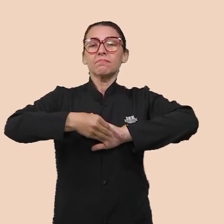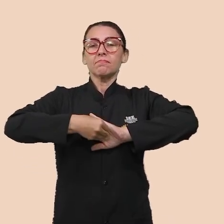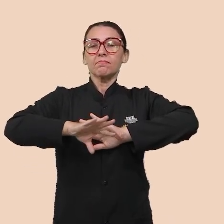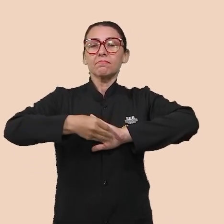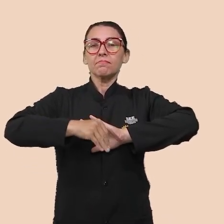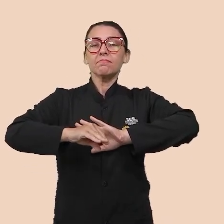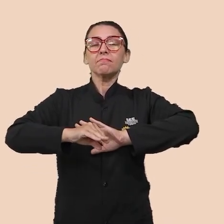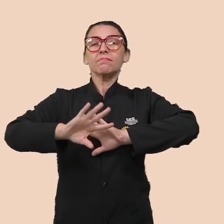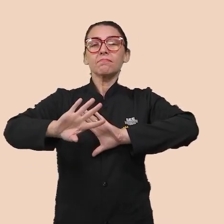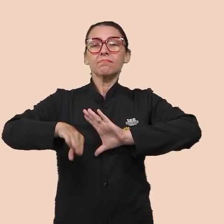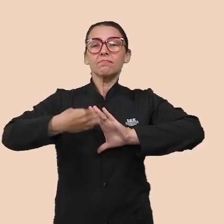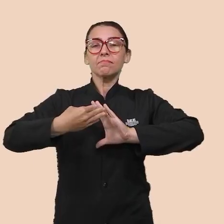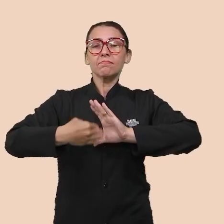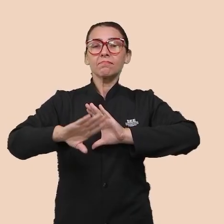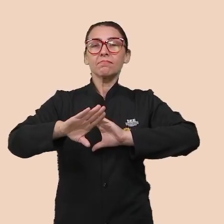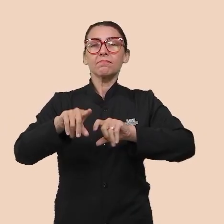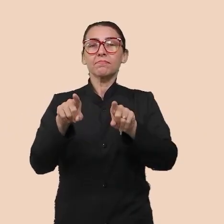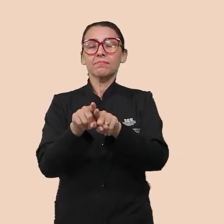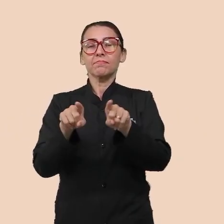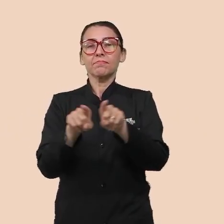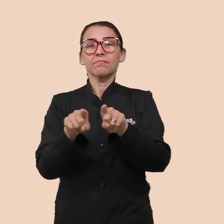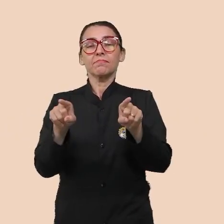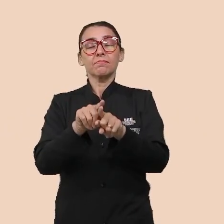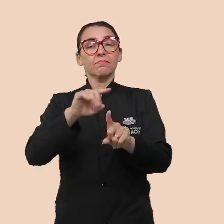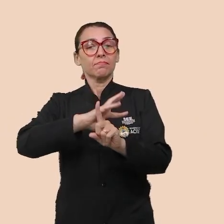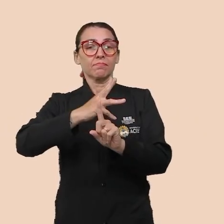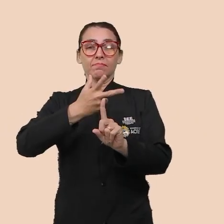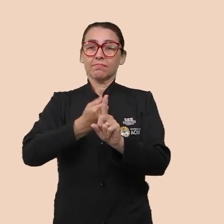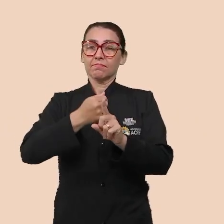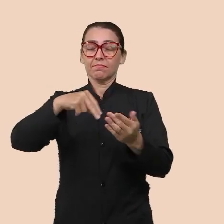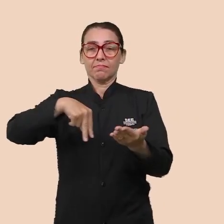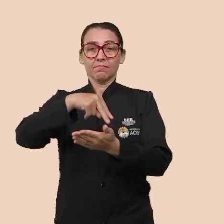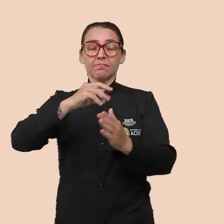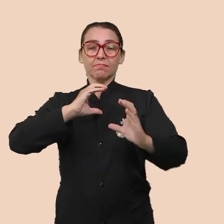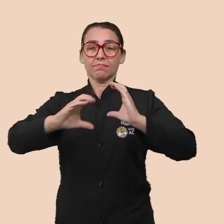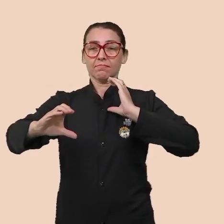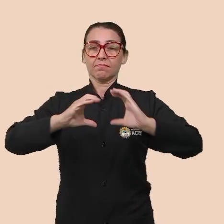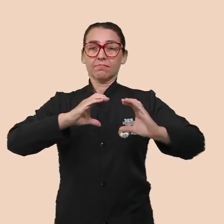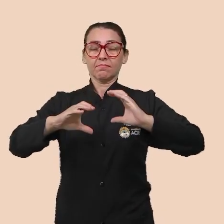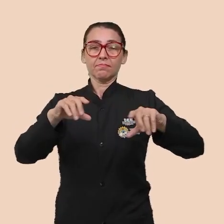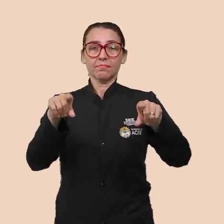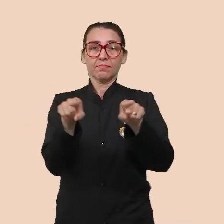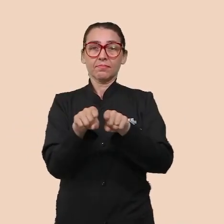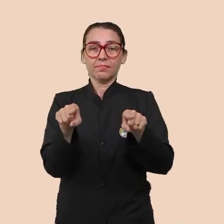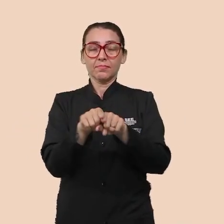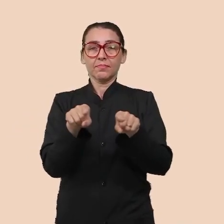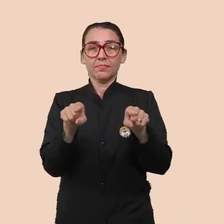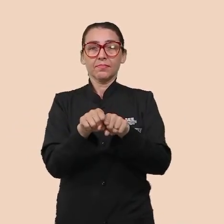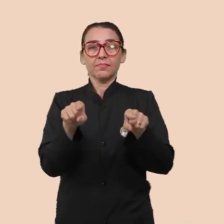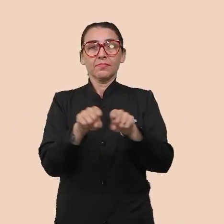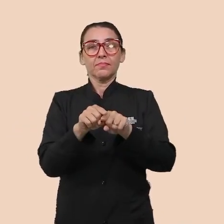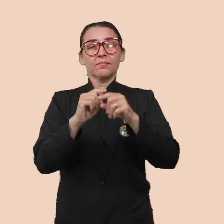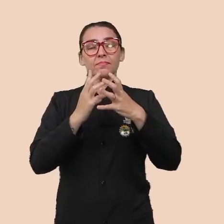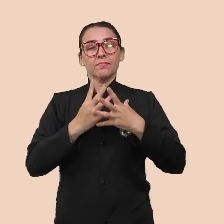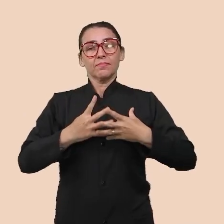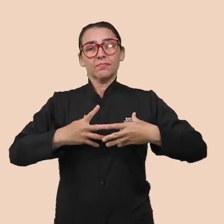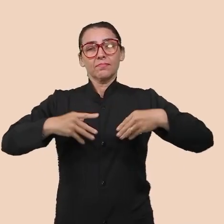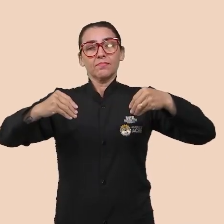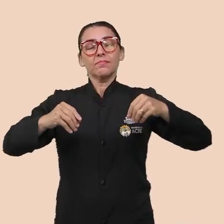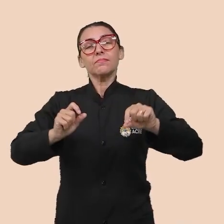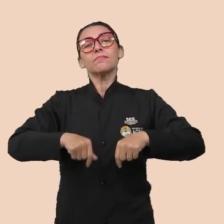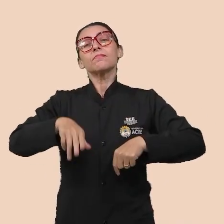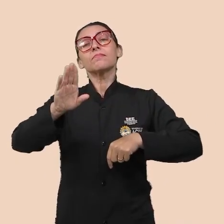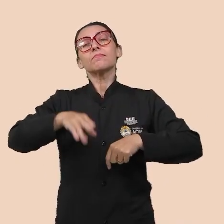mensagens. Como a arte, né? A dança comunica de forma direta e sensível com